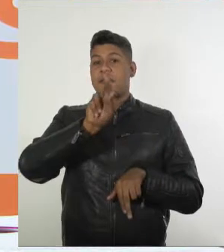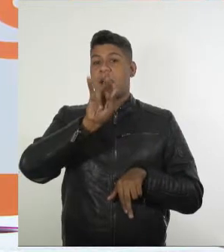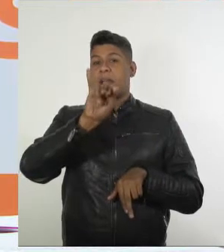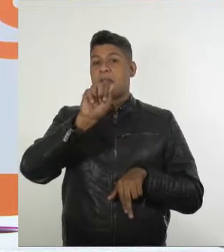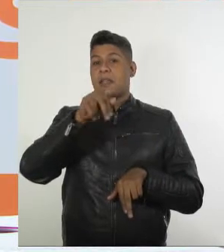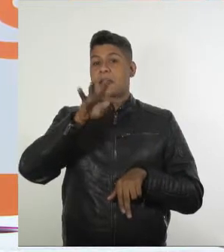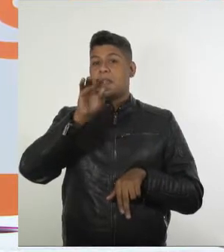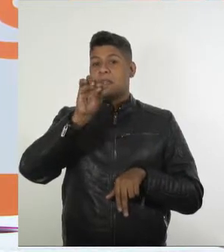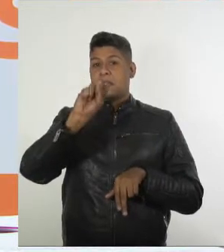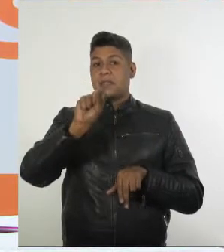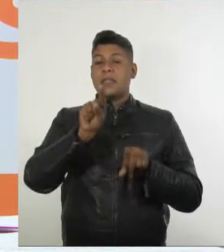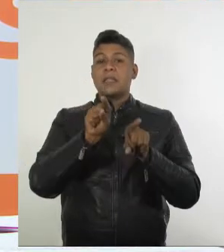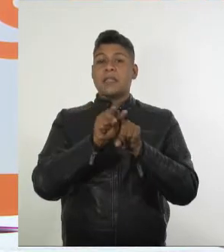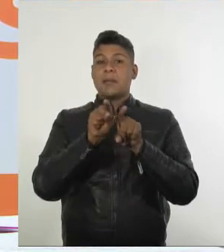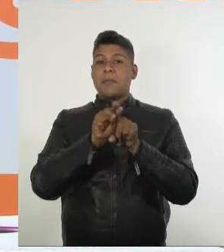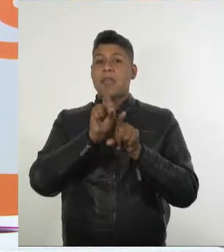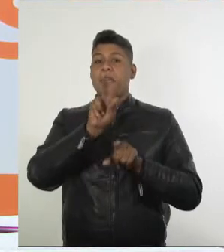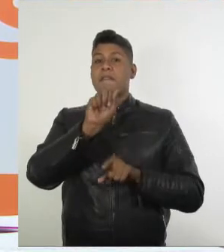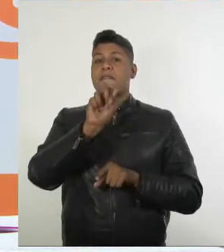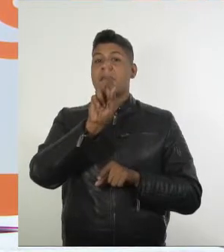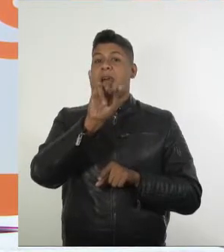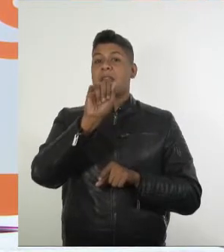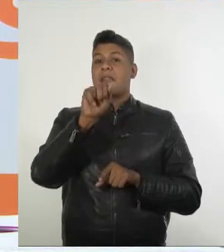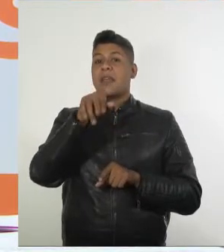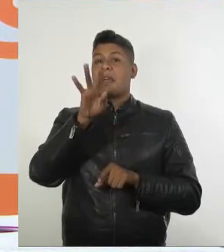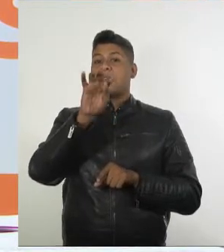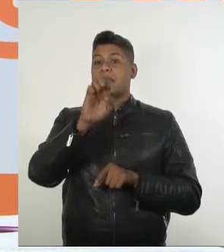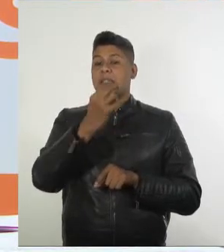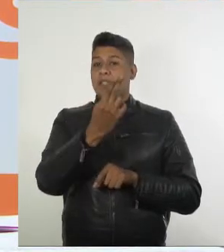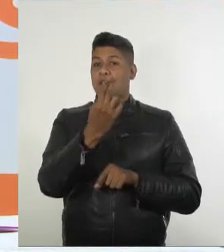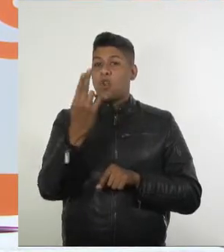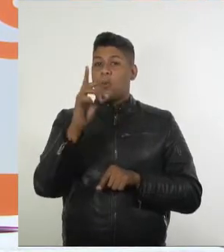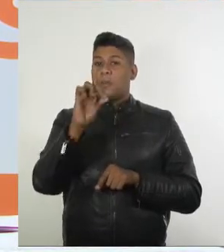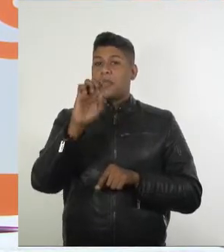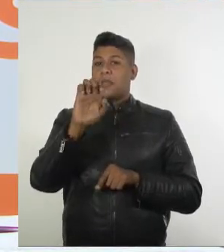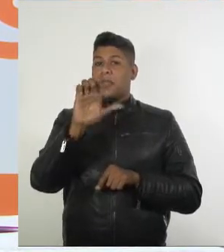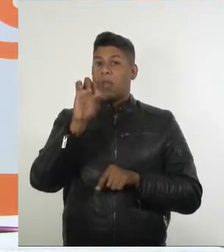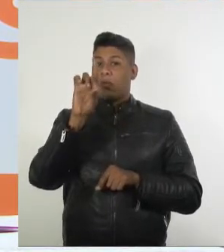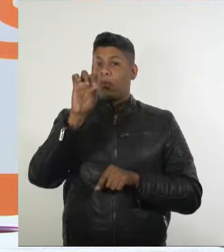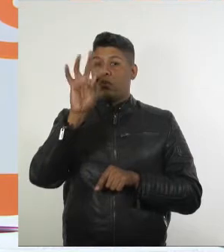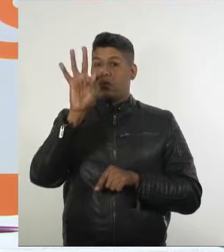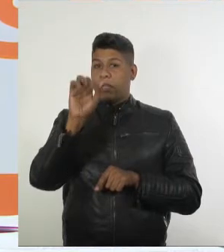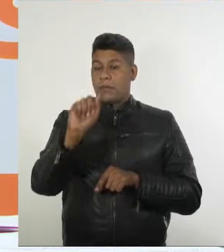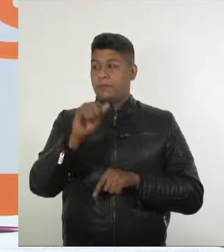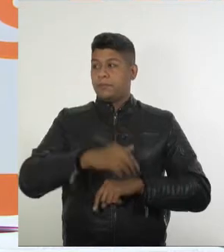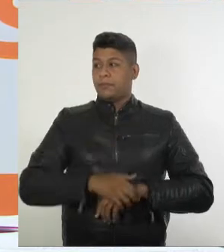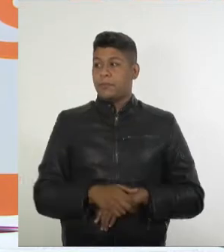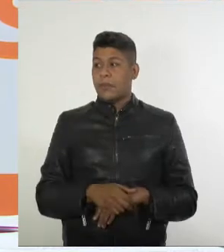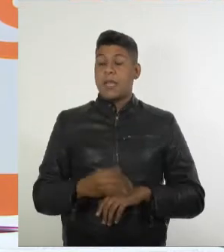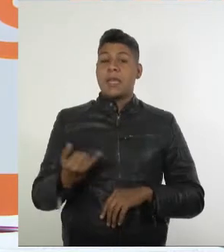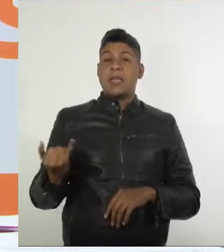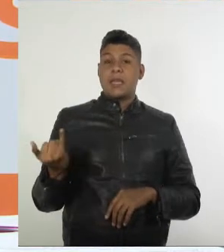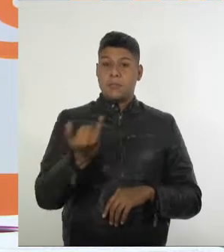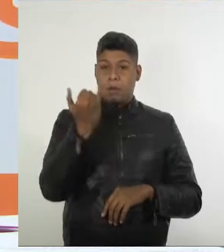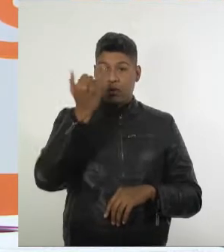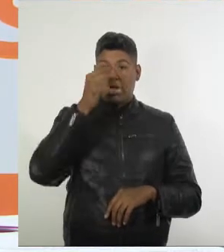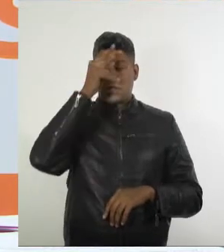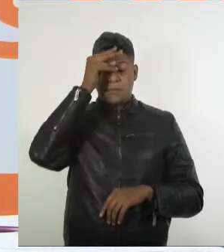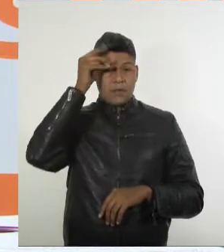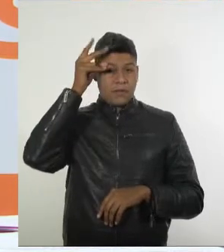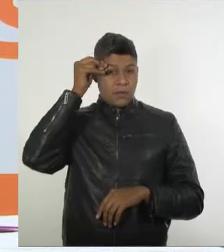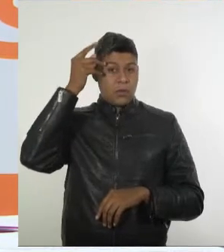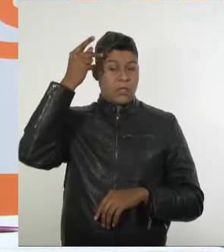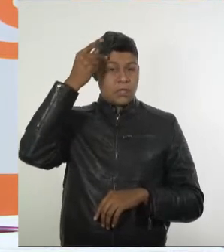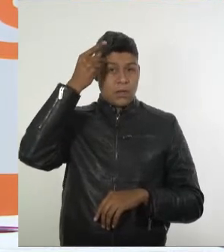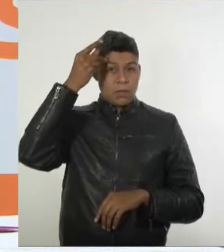também sobre a variante Delta. Queria ressaltar da importância da ação que a Prefeitura de São